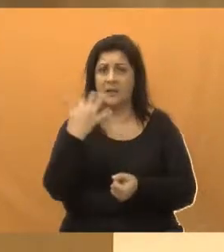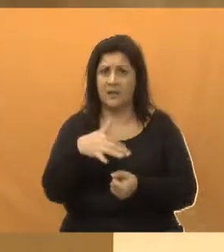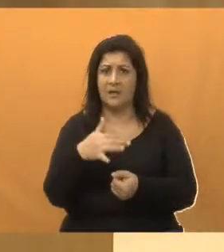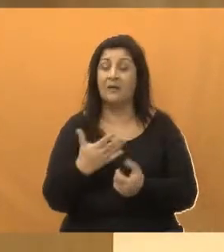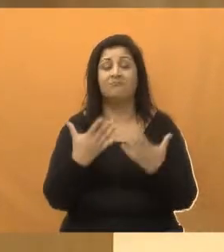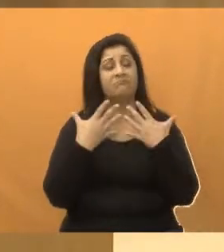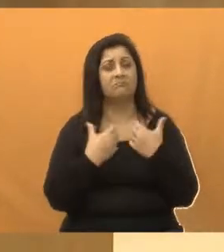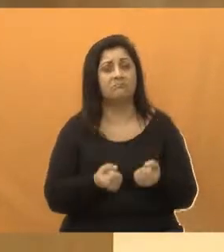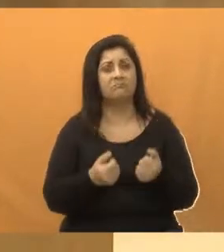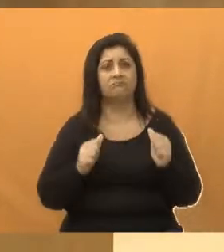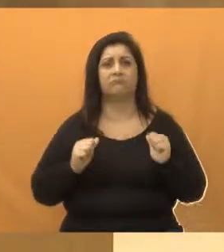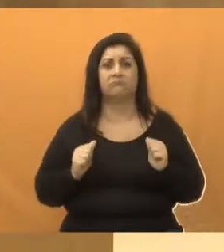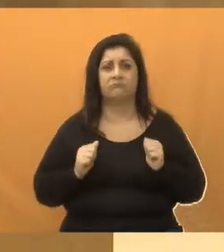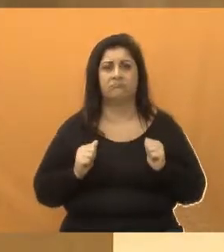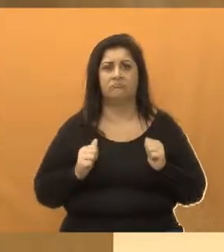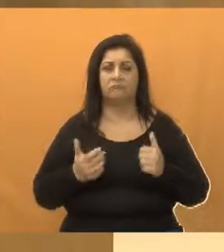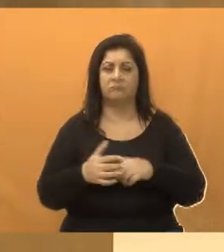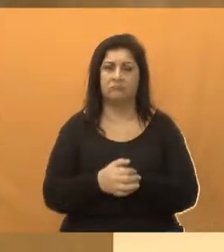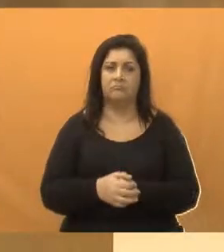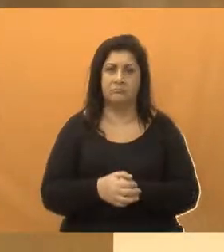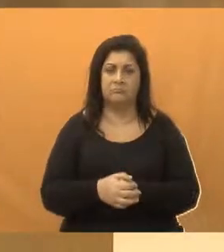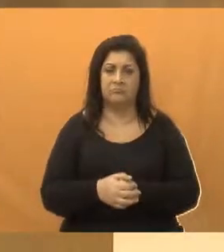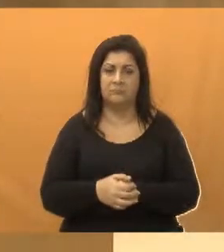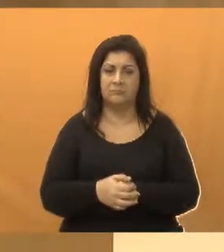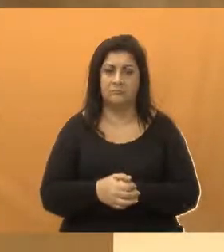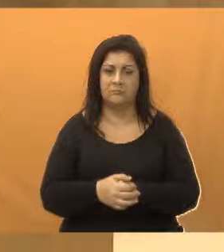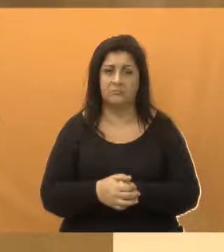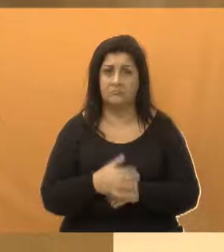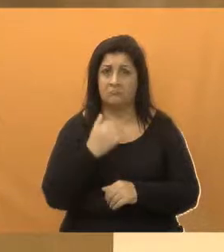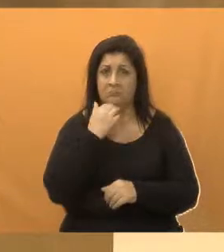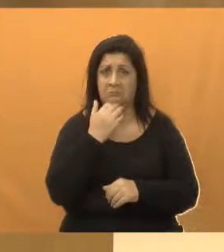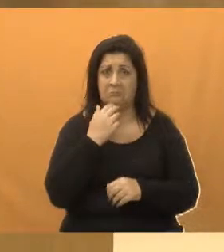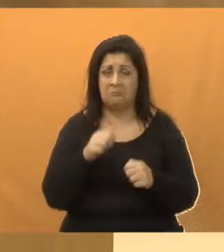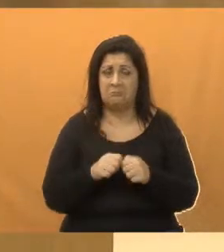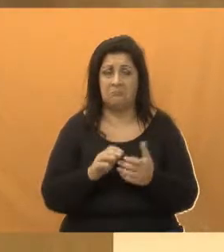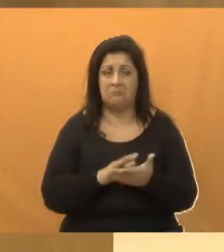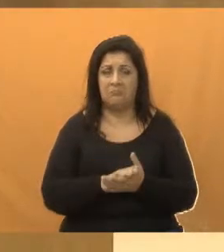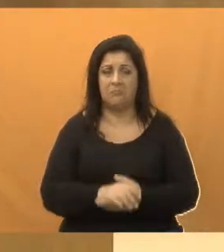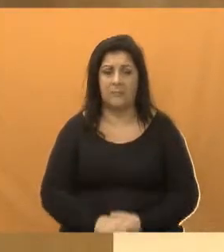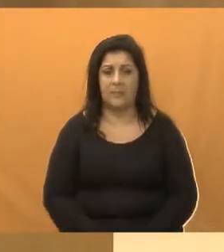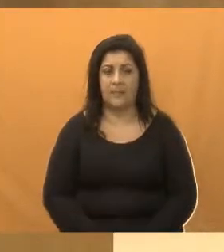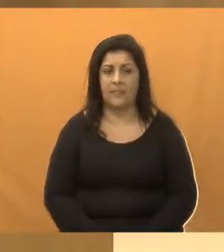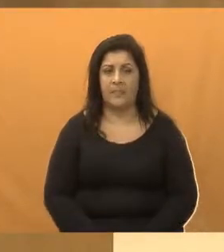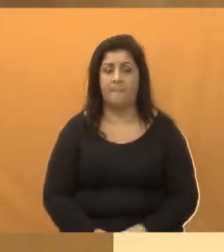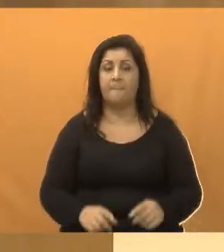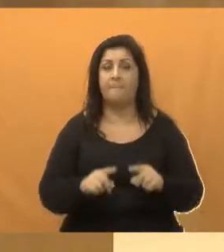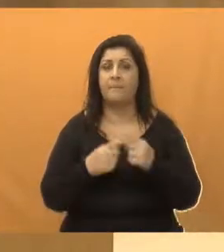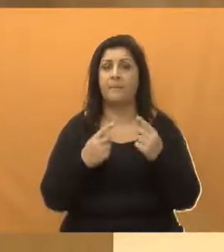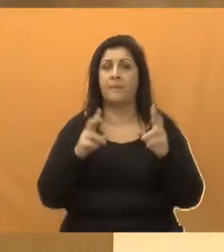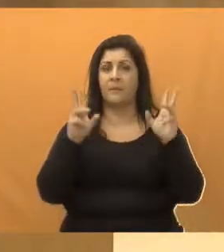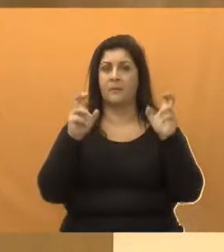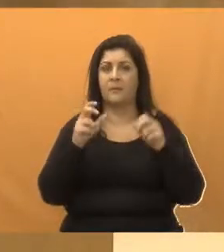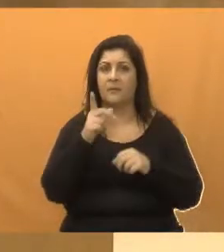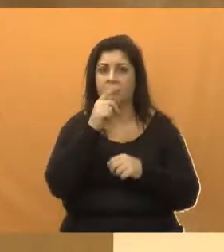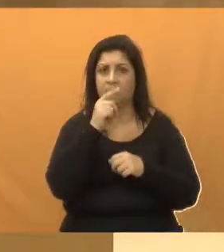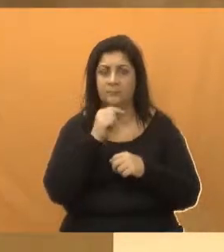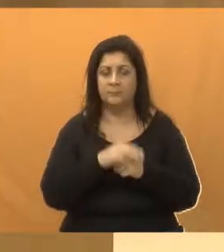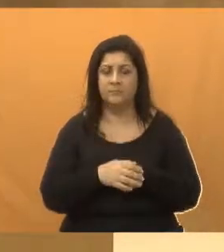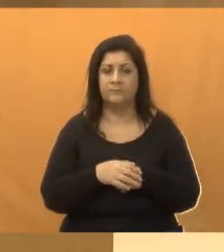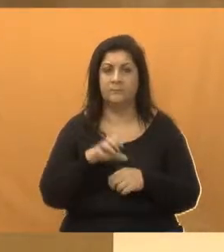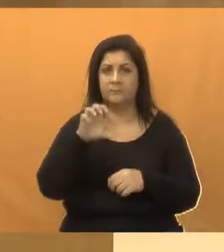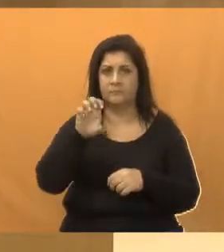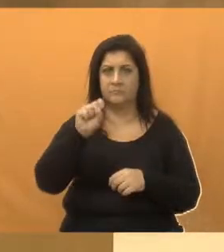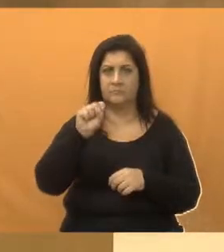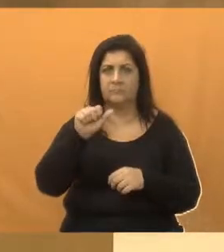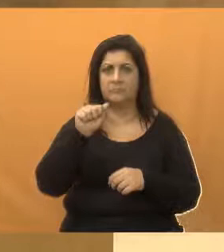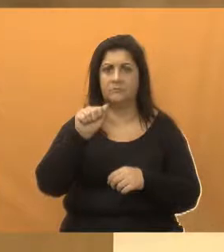abusivos que vêm na nossa conta de luz e ninguém faz nada, né? Agora, na questão da água e do esgoto, nós estamos